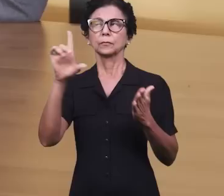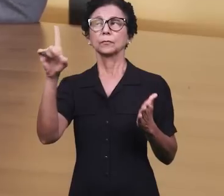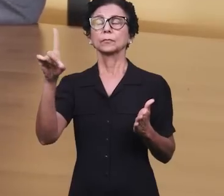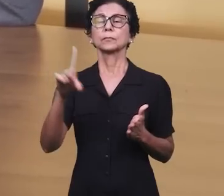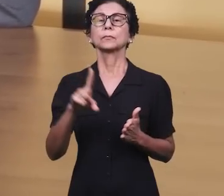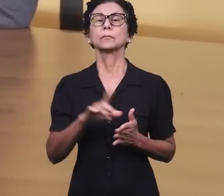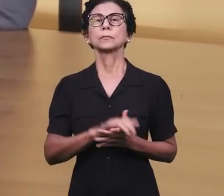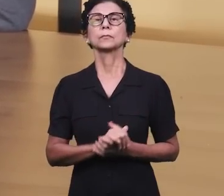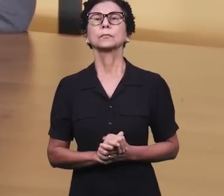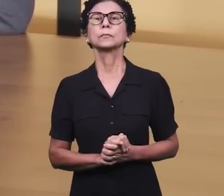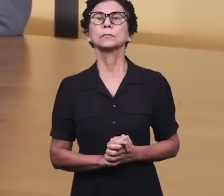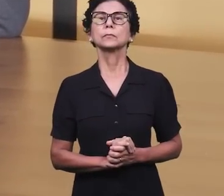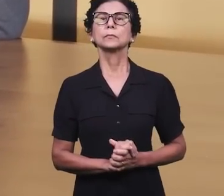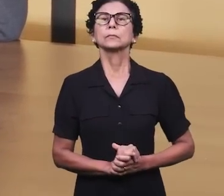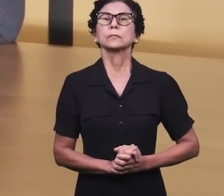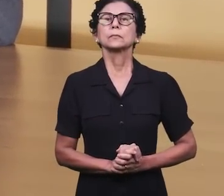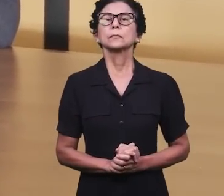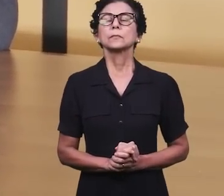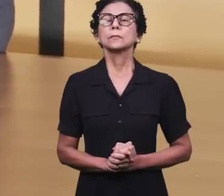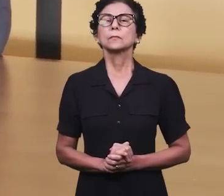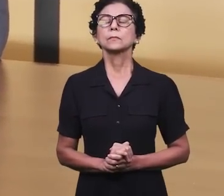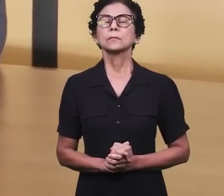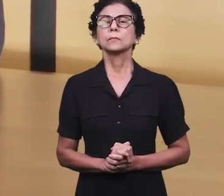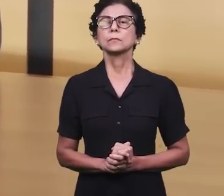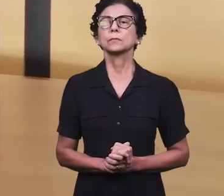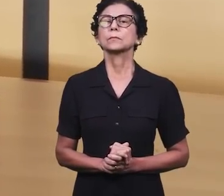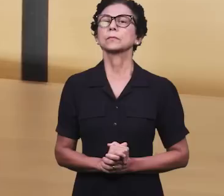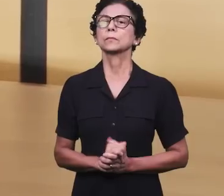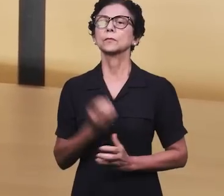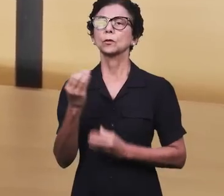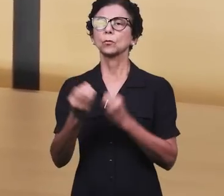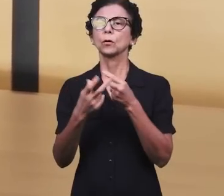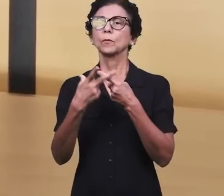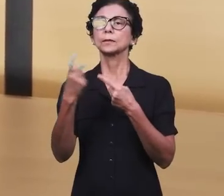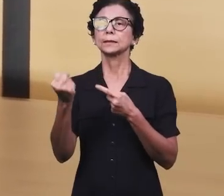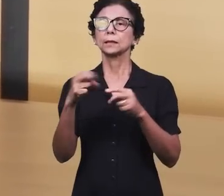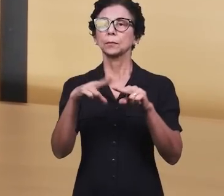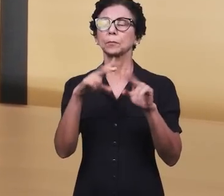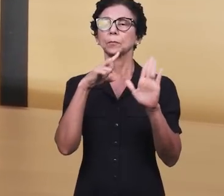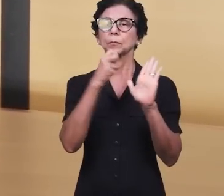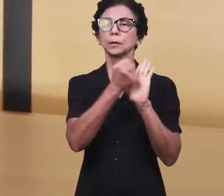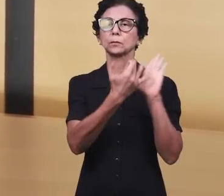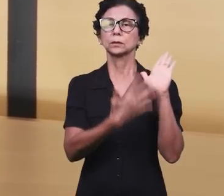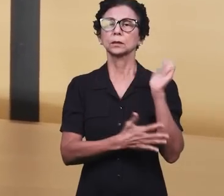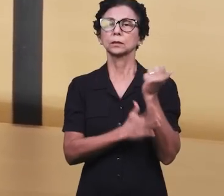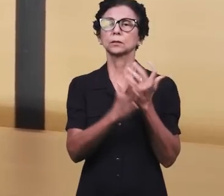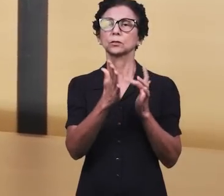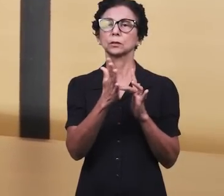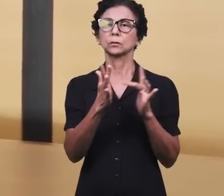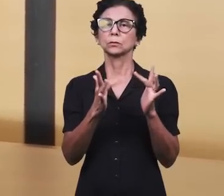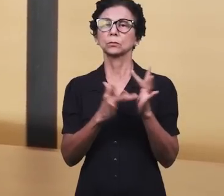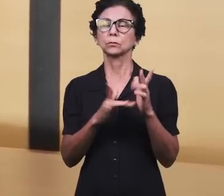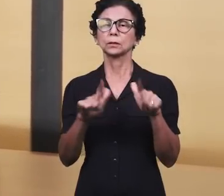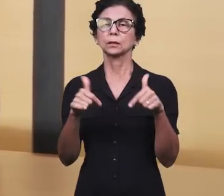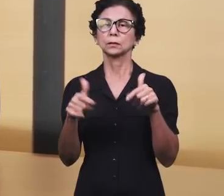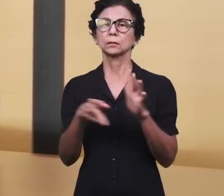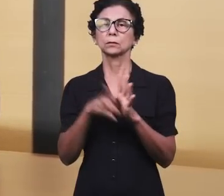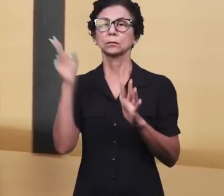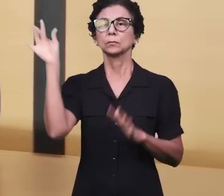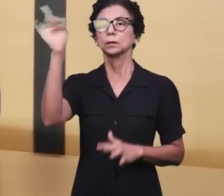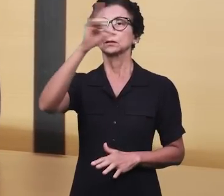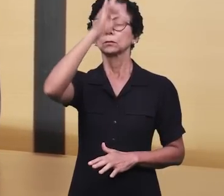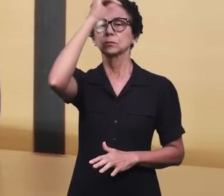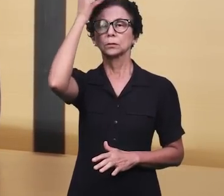né? Quem vai vencer é aquele que tem a palavra e a ação do sangue, do Espírito